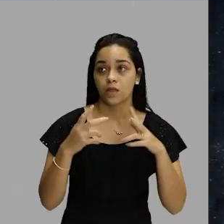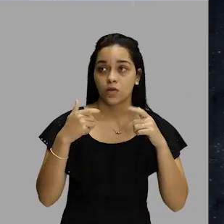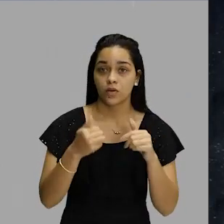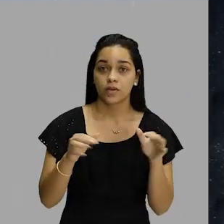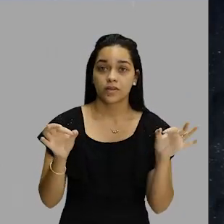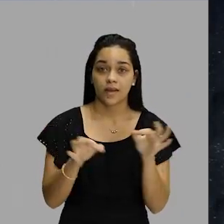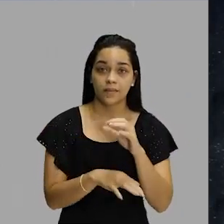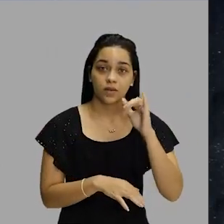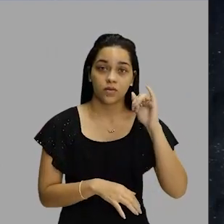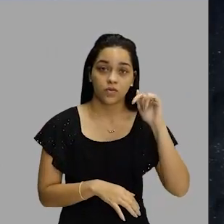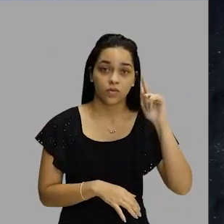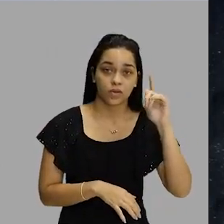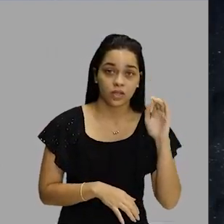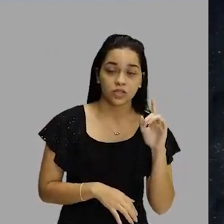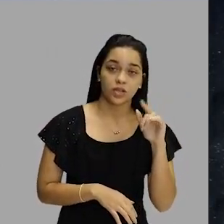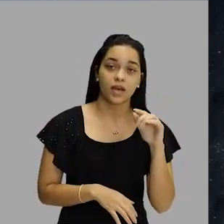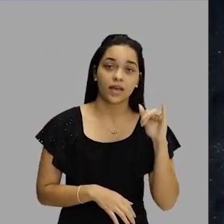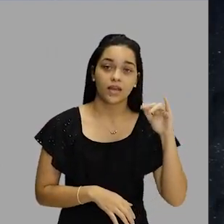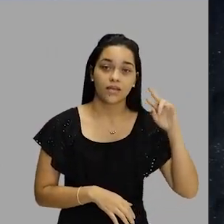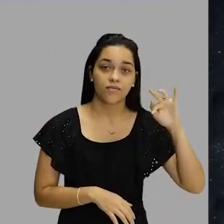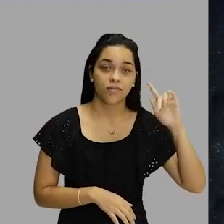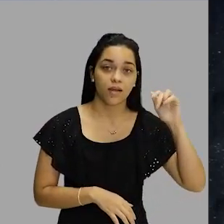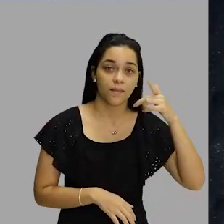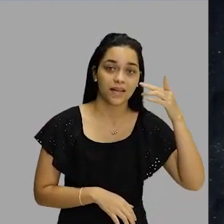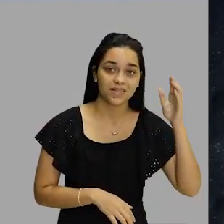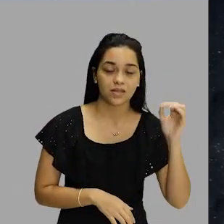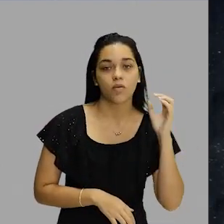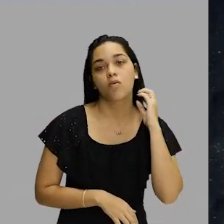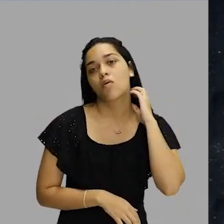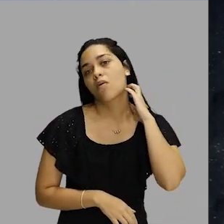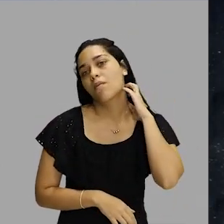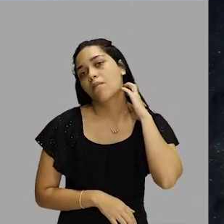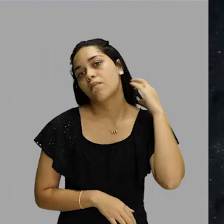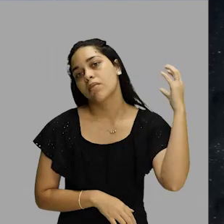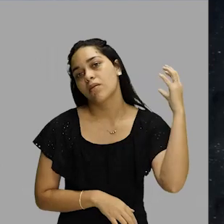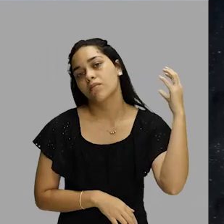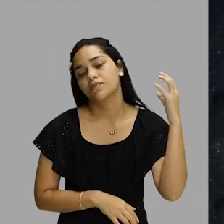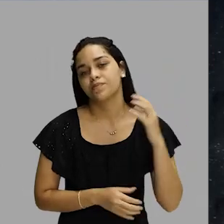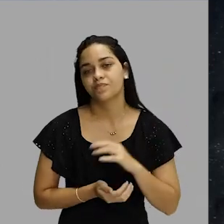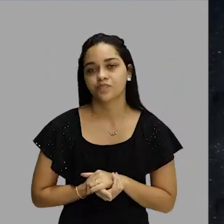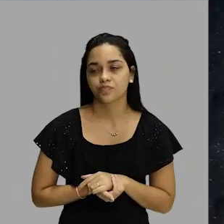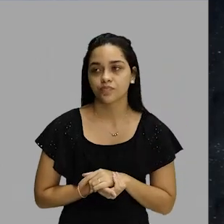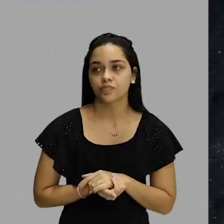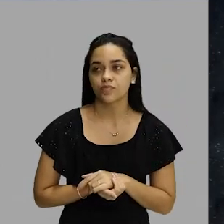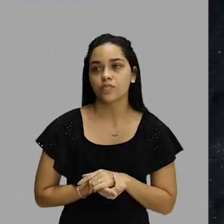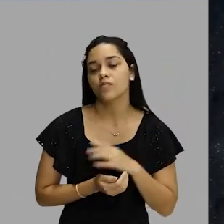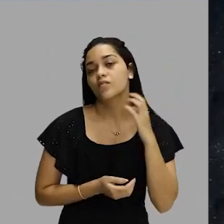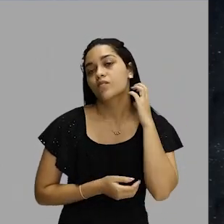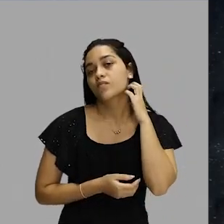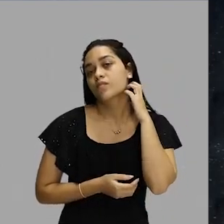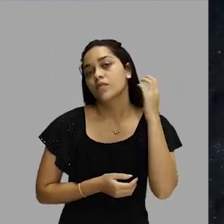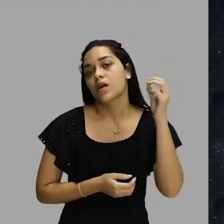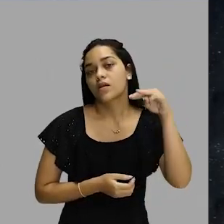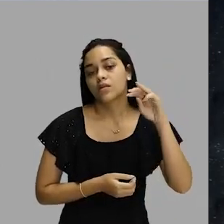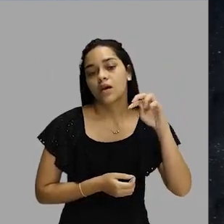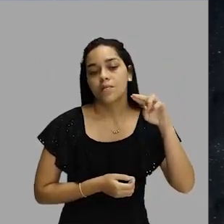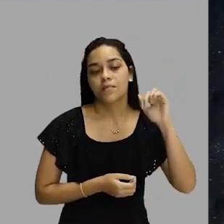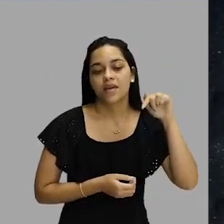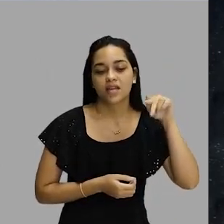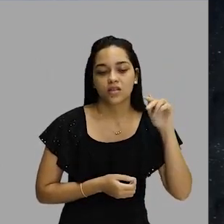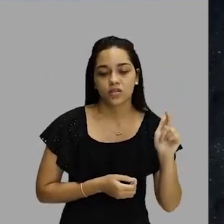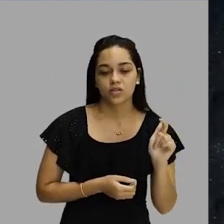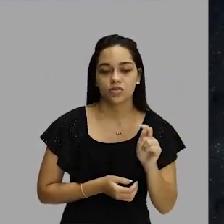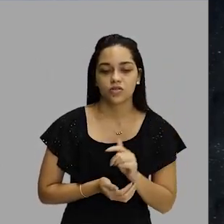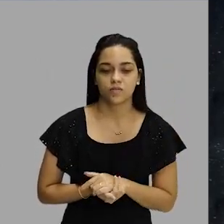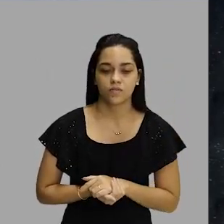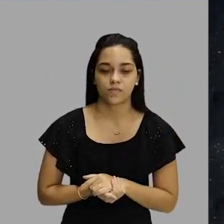com it é inflamação. E aqui eu tenho meningite, inflamação da meninge. A